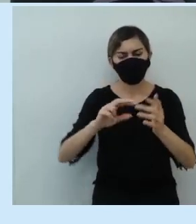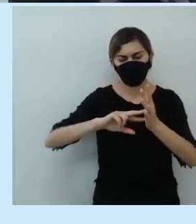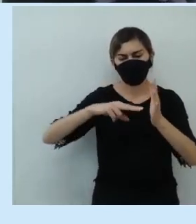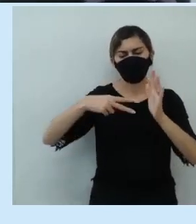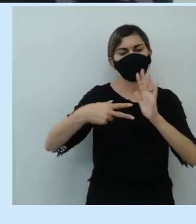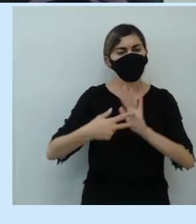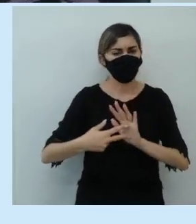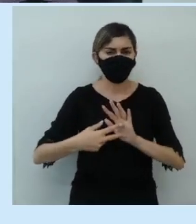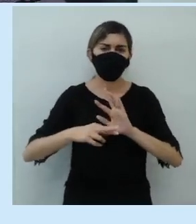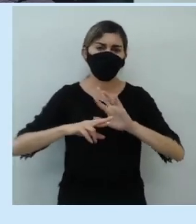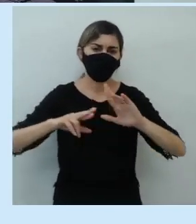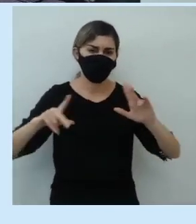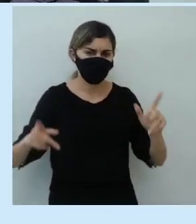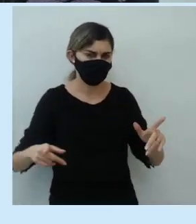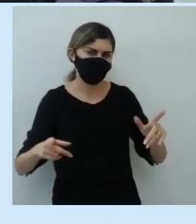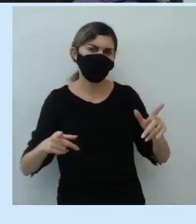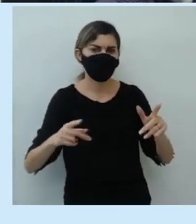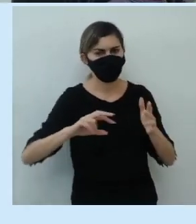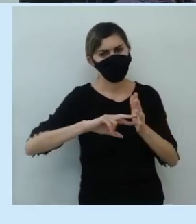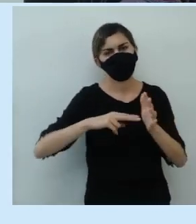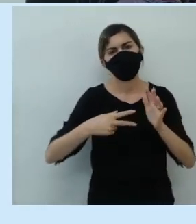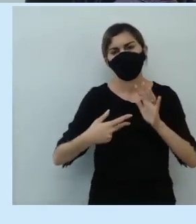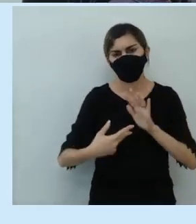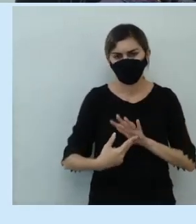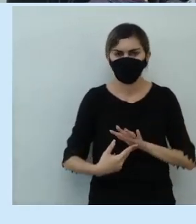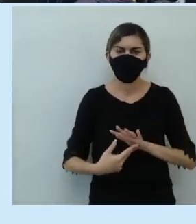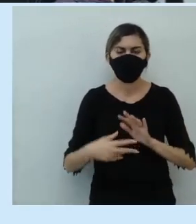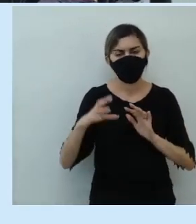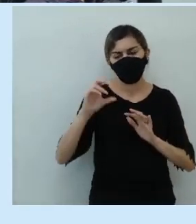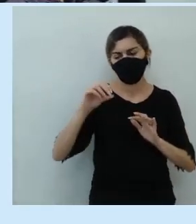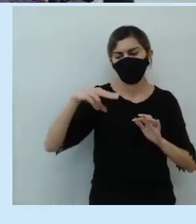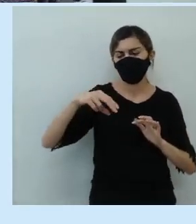sentido deslocado, chamado sentido